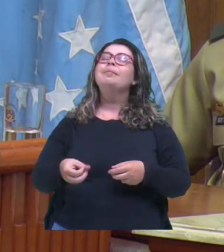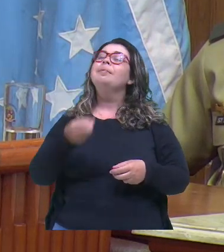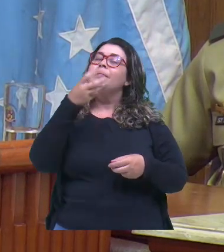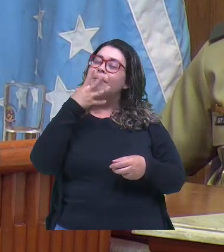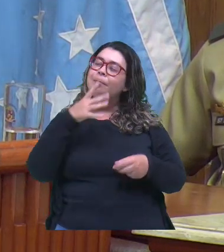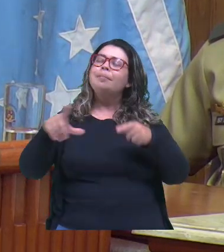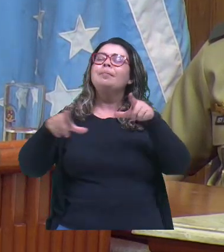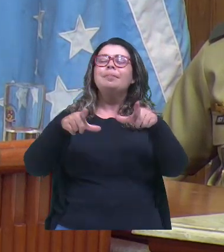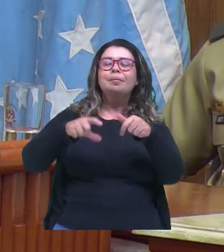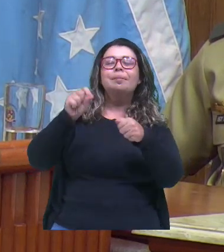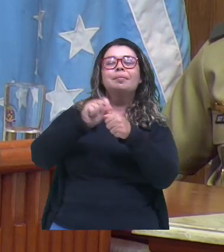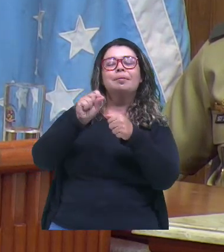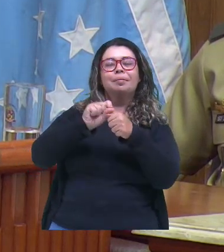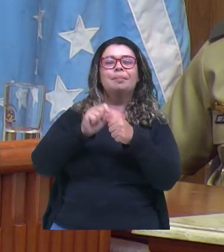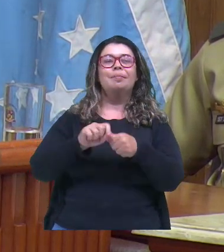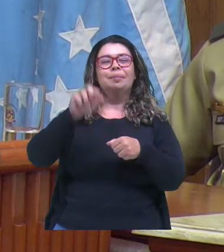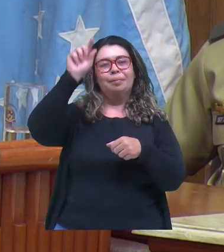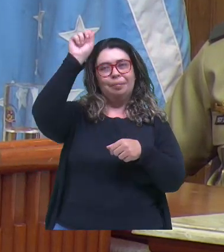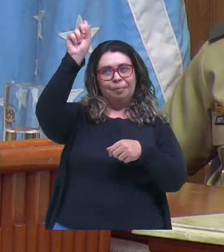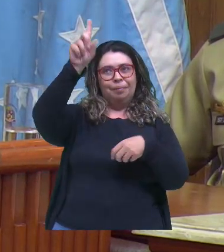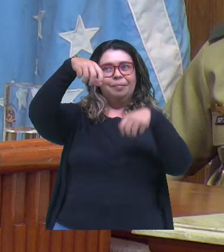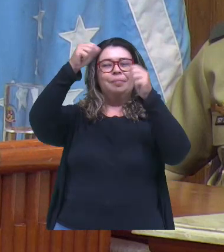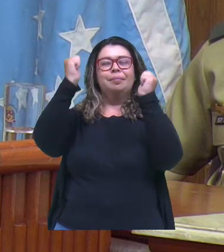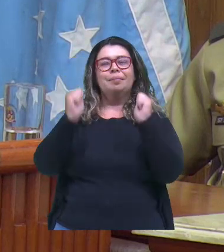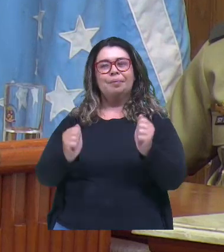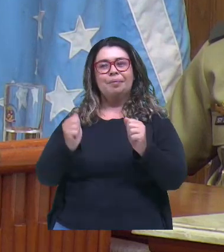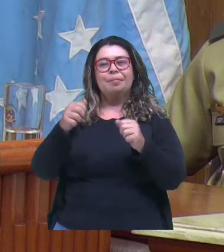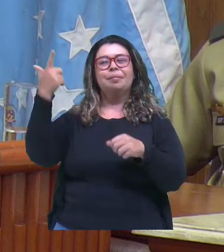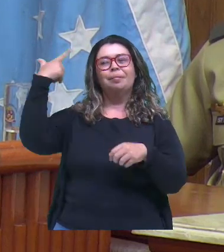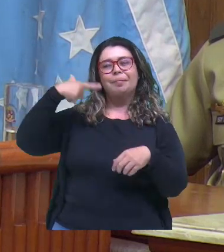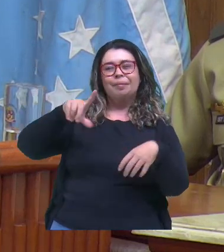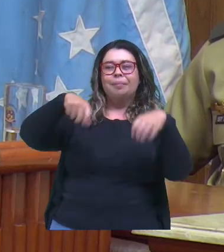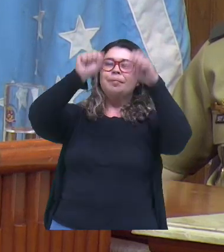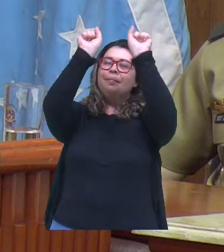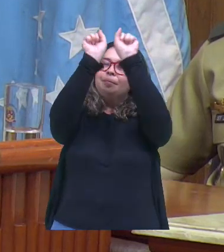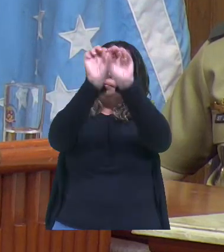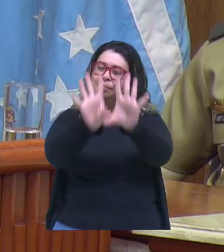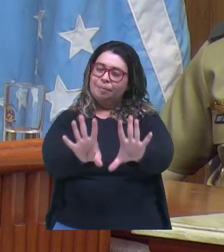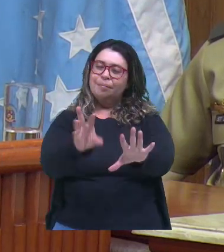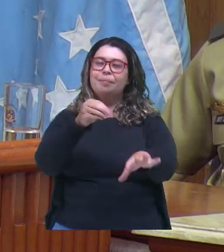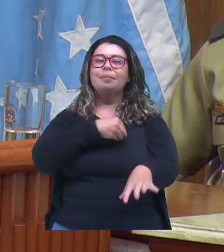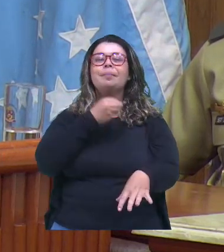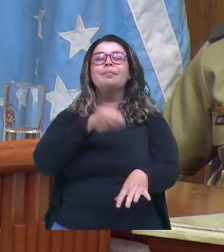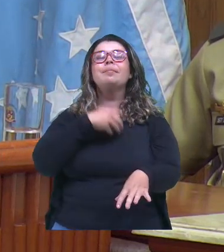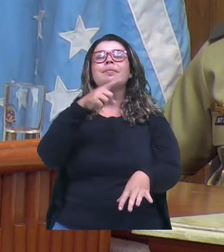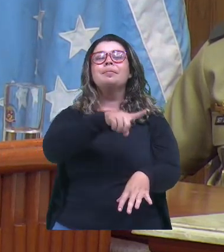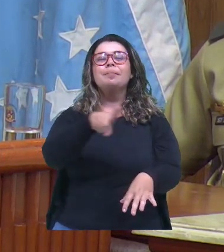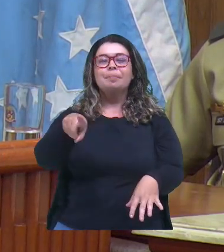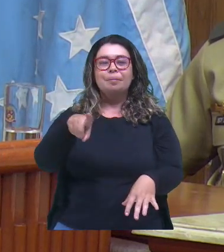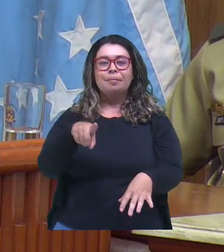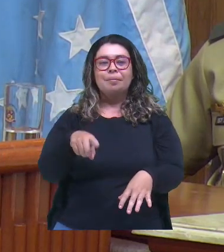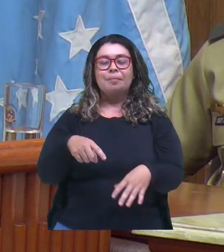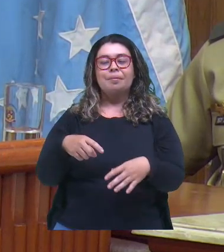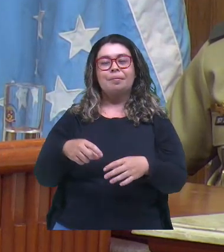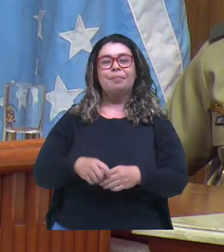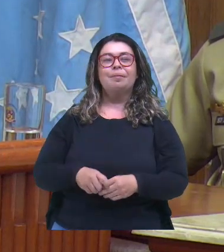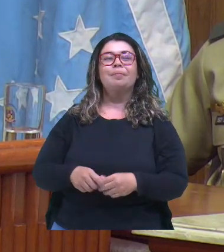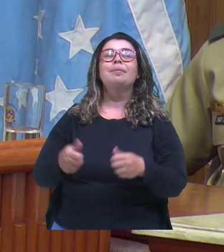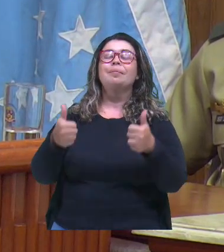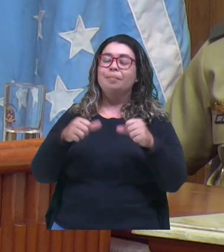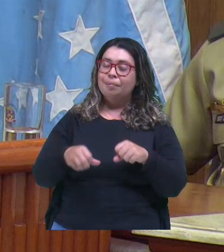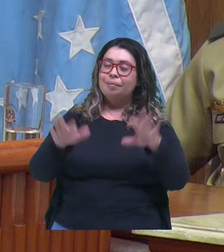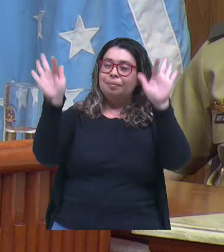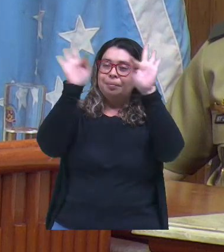seu trabalho, e que Deus possa continuar abençoando a vida de vocês. Na área que vocês atuam, sejam muito